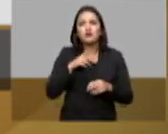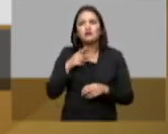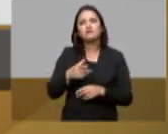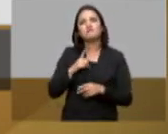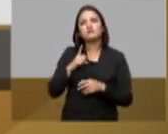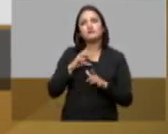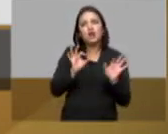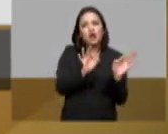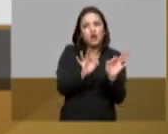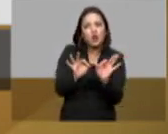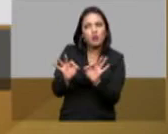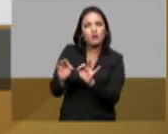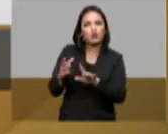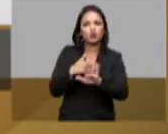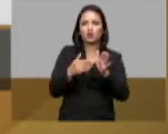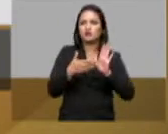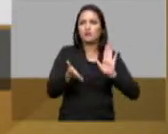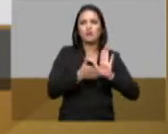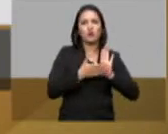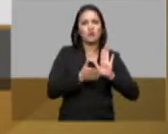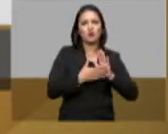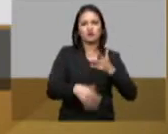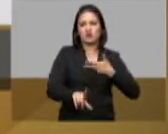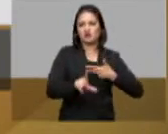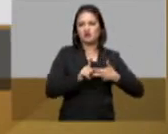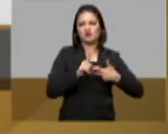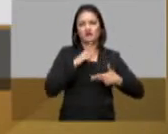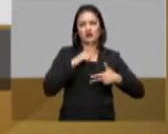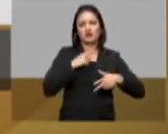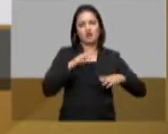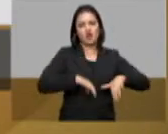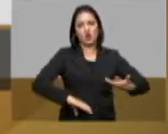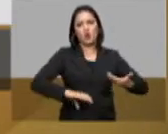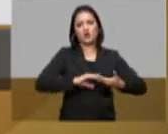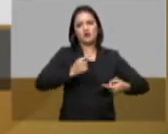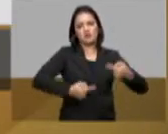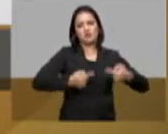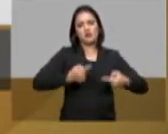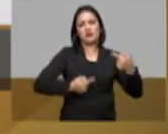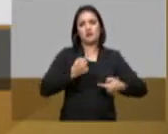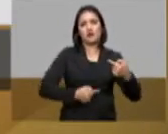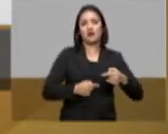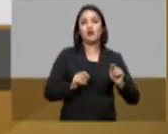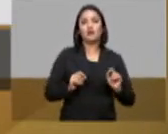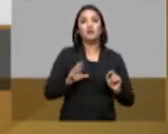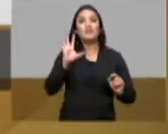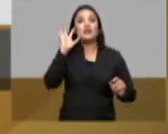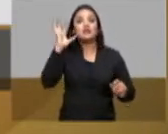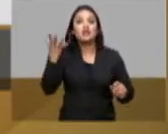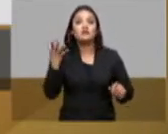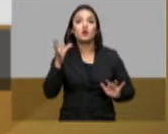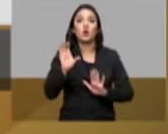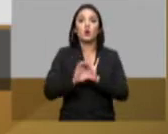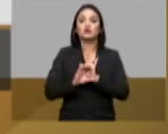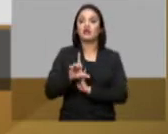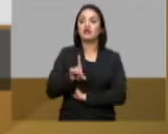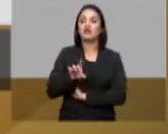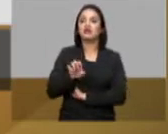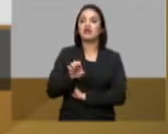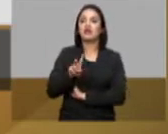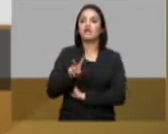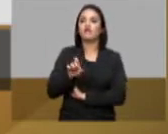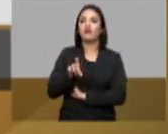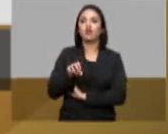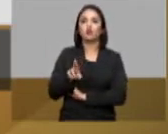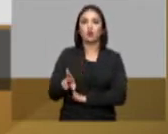perto a proposição legislativa que ainda está em discussão no Congresso Nacional a respeito da definição do conceito de devedor contumaz, já